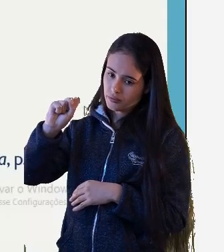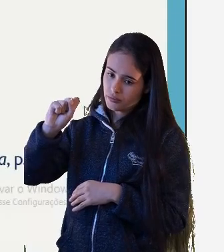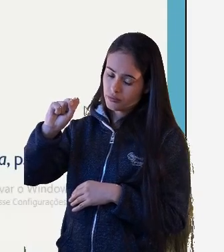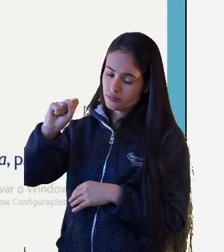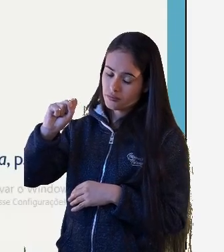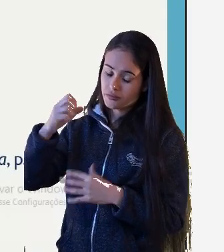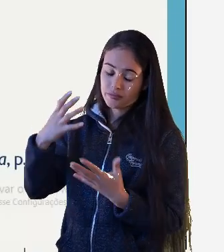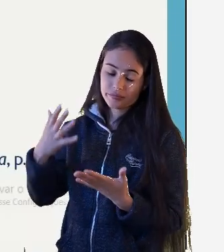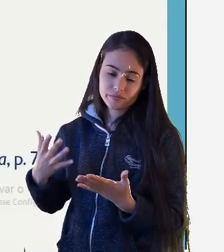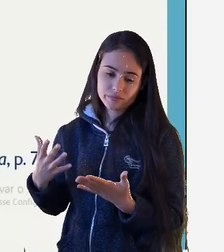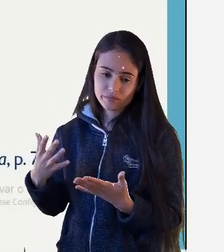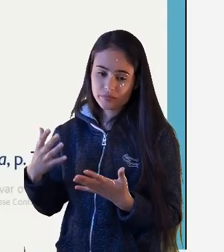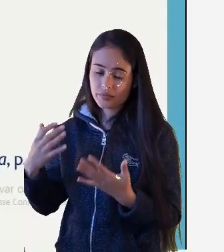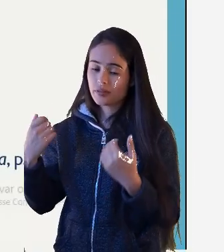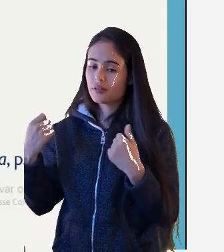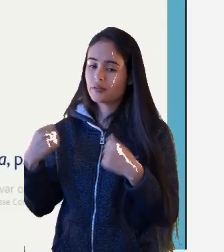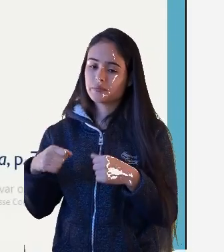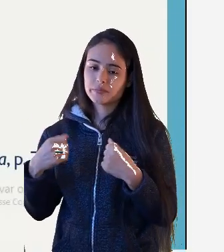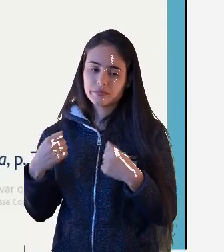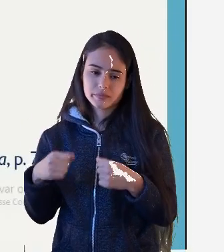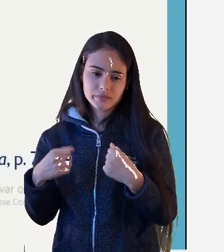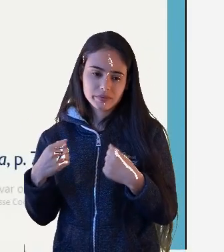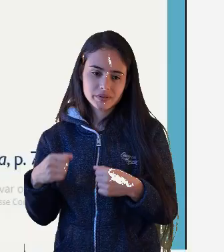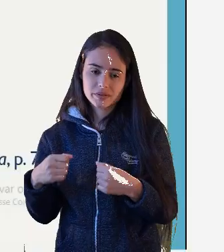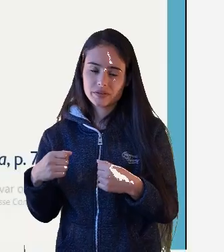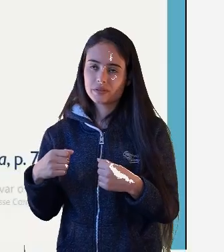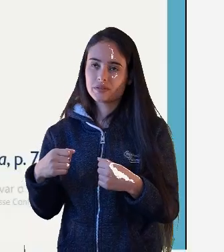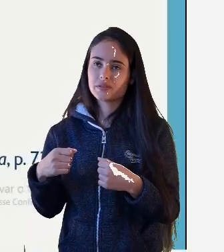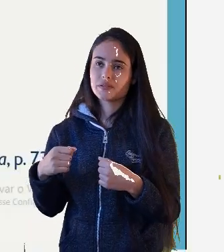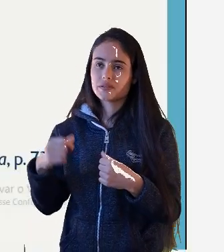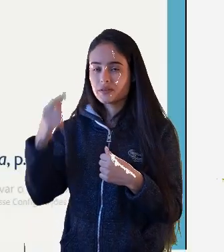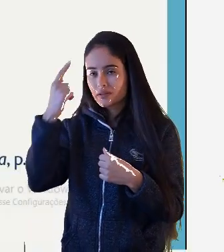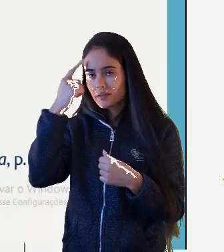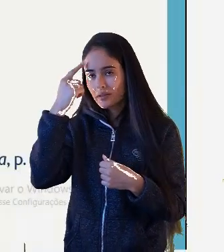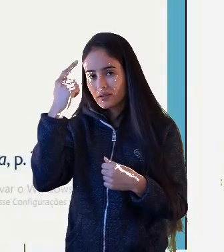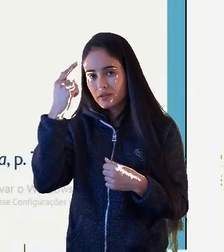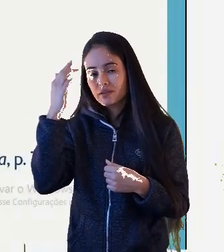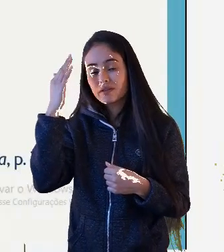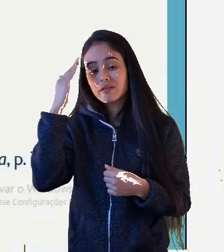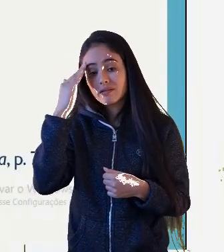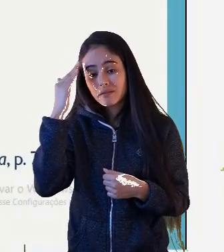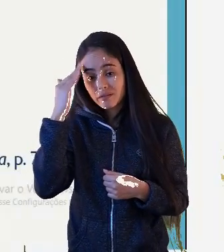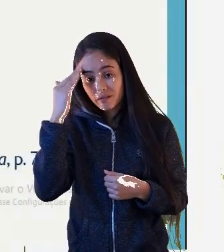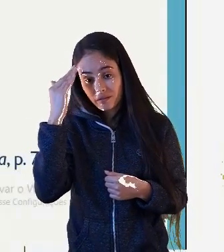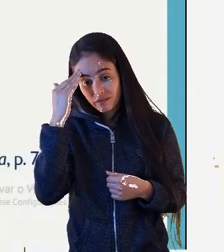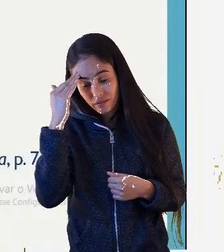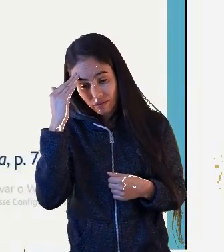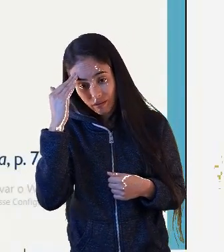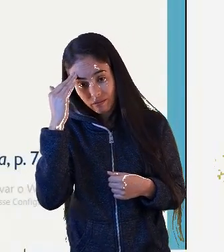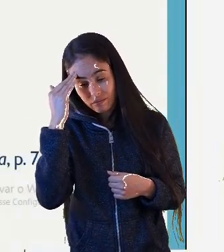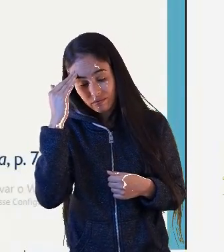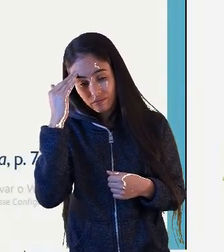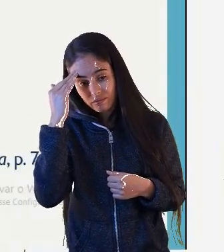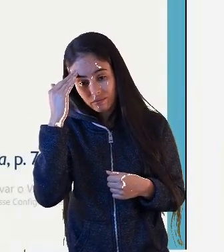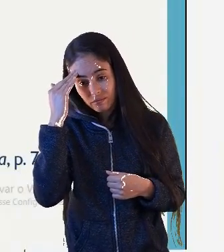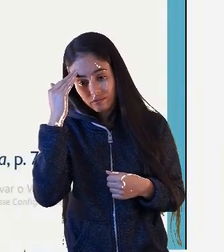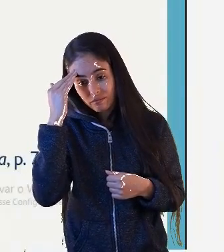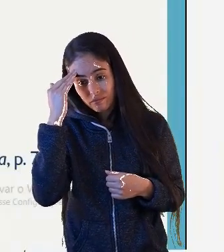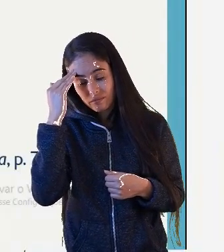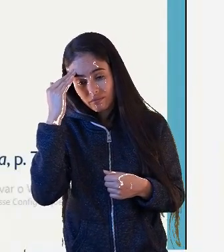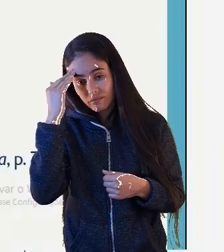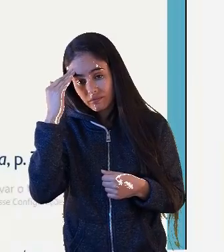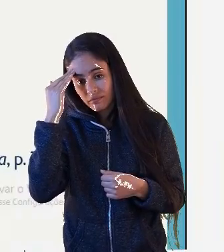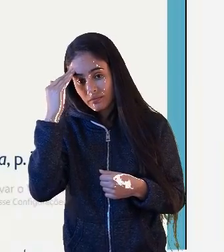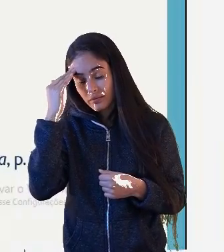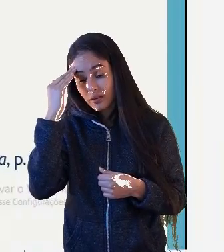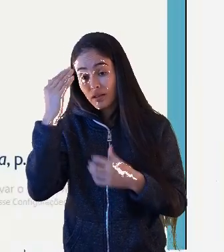entre ponto de partida e ponto de chegada. É a nossa charge lá das caixotinhas, né? E a vitória tem que ser coletiva. A vitória não pode ser só